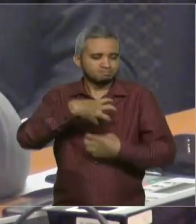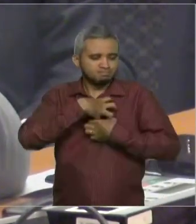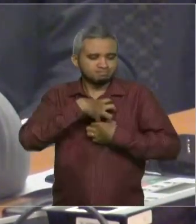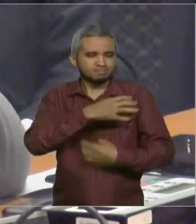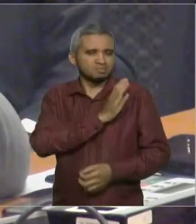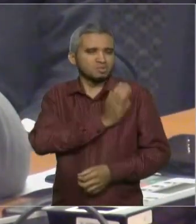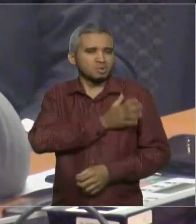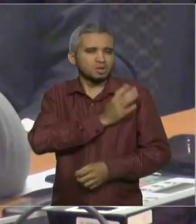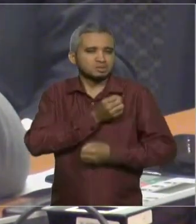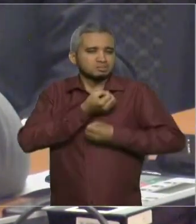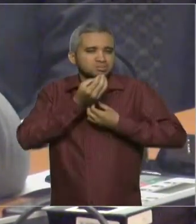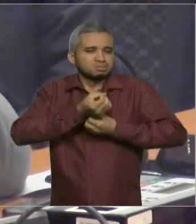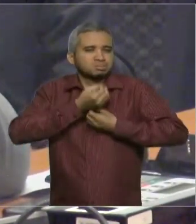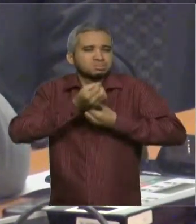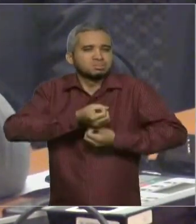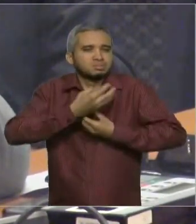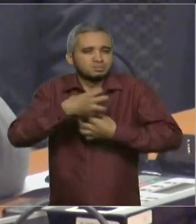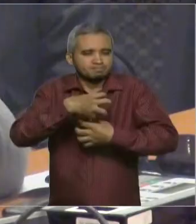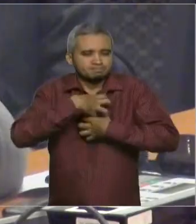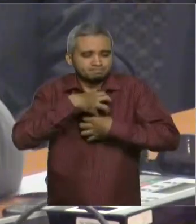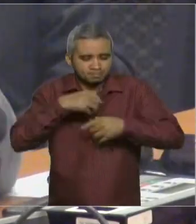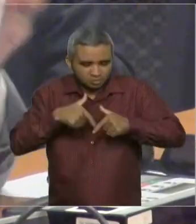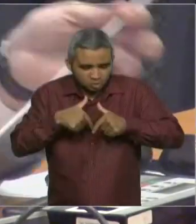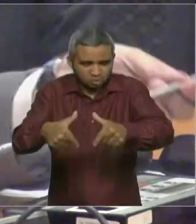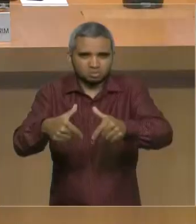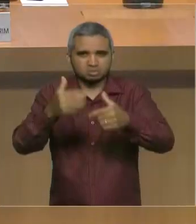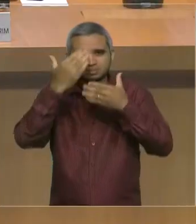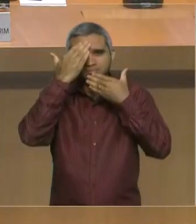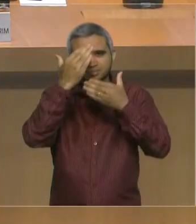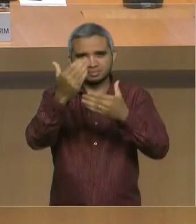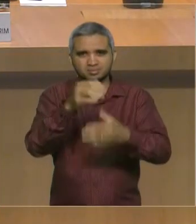vez mais a seguir lutando. Muito obrigado, presidente.